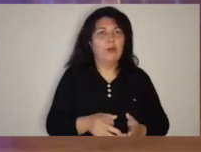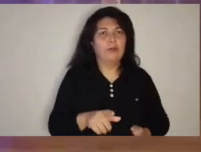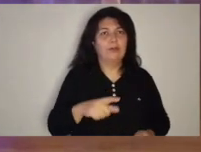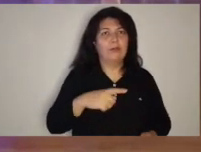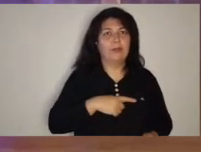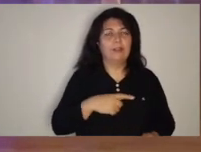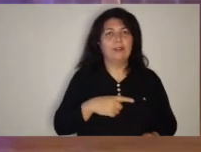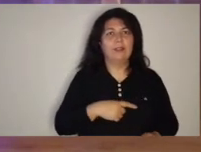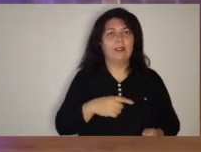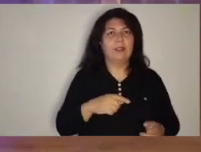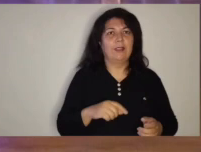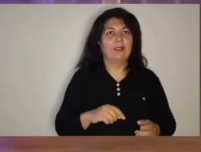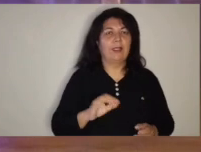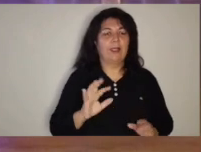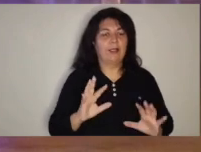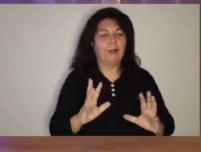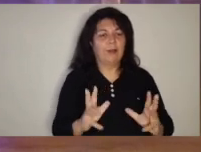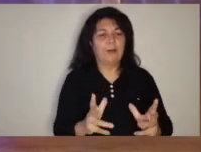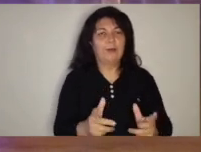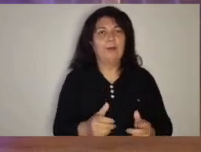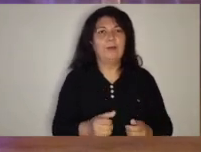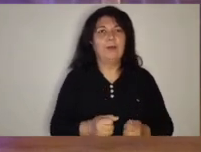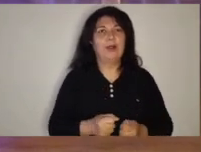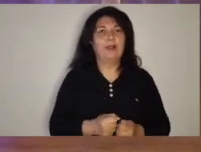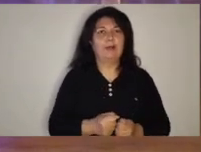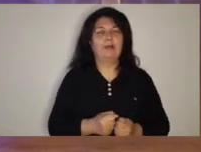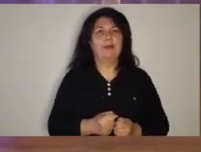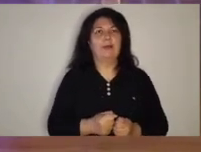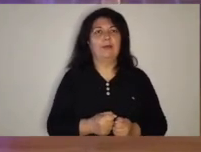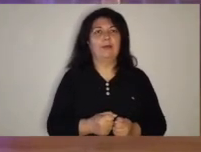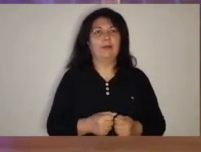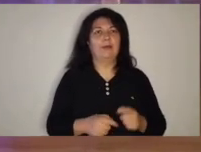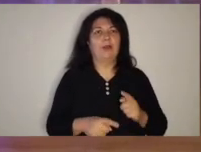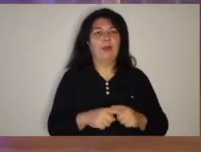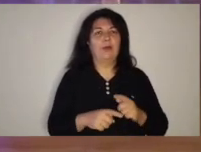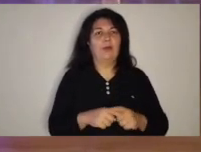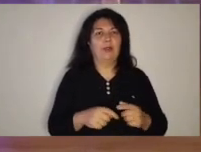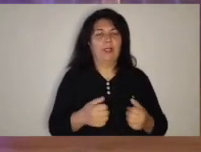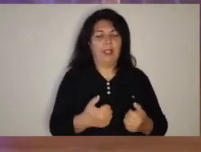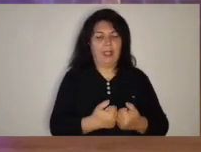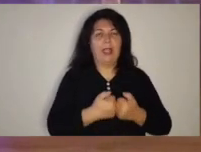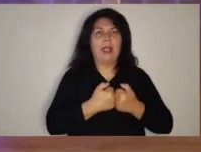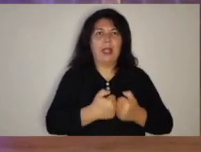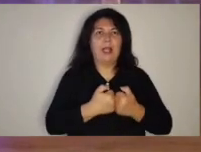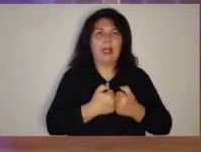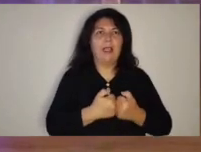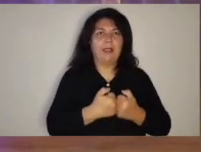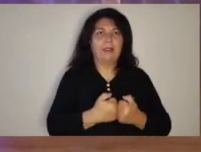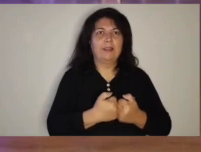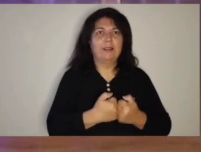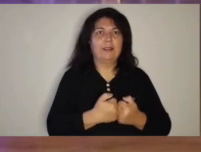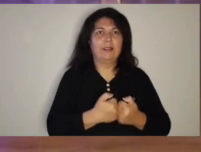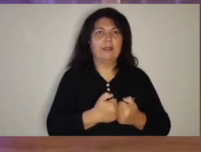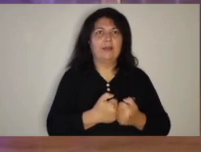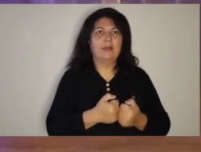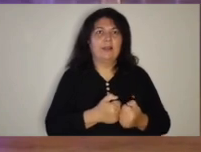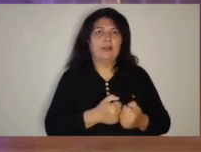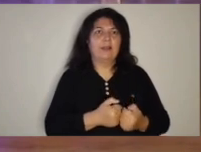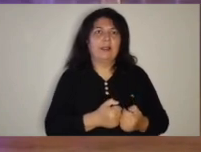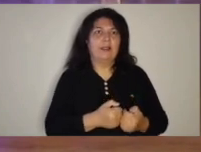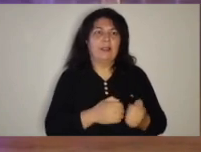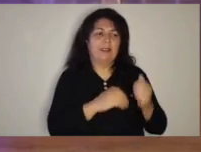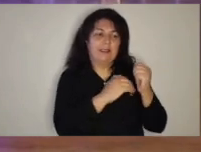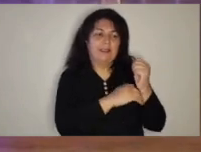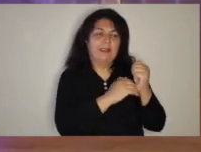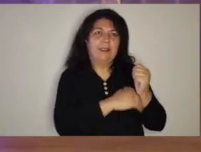Hoje, irmãos, você tem o extraordinário. A arca do Senhor habita em você,